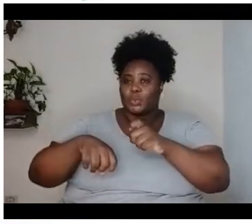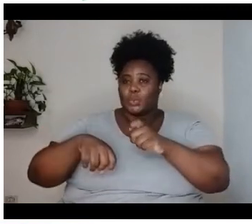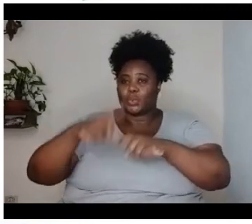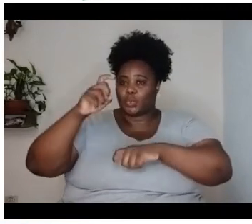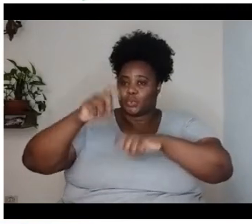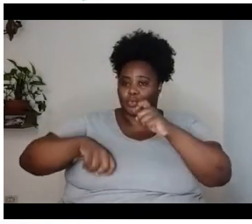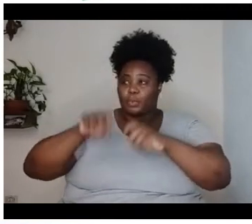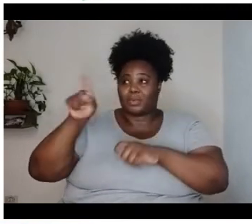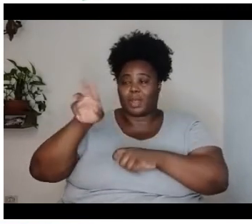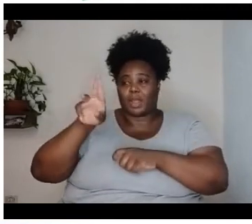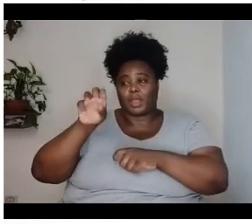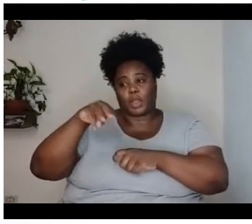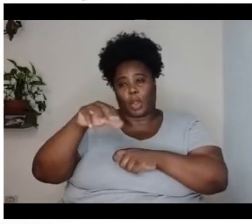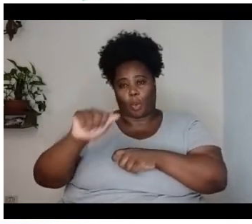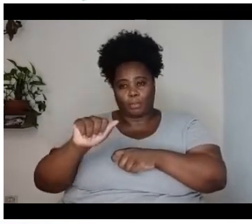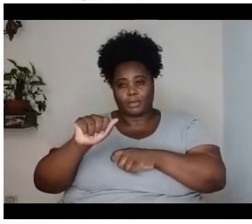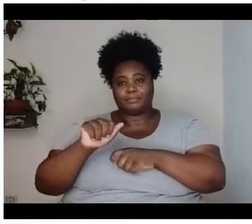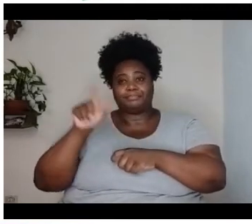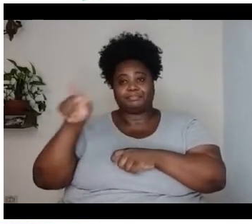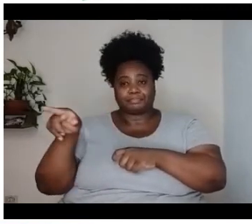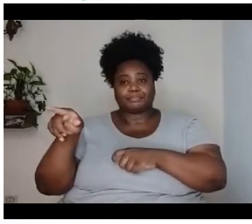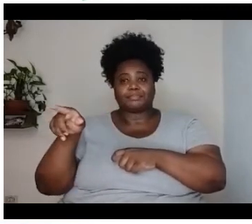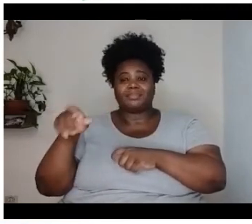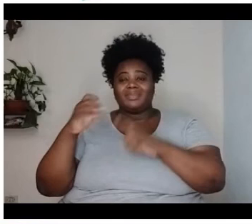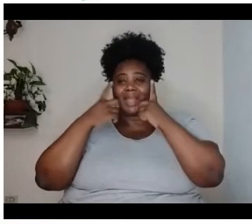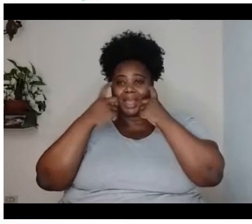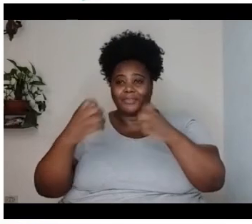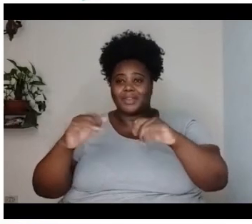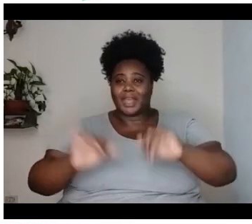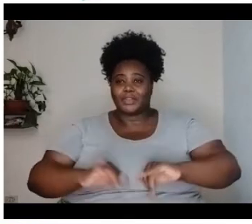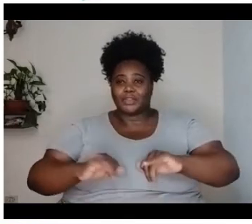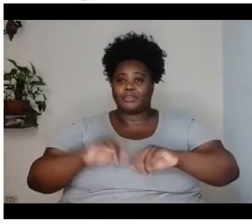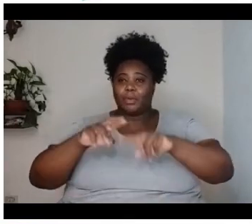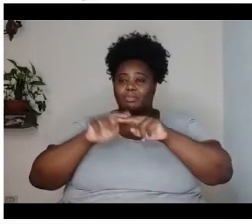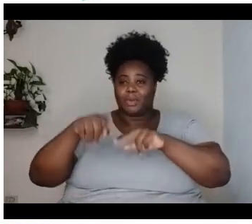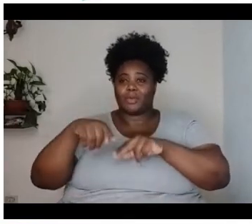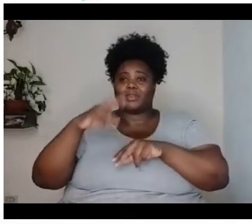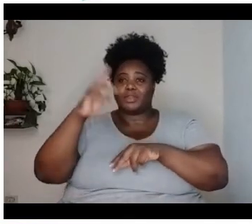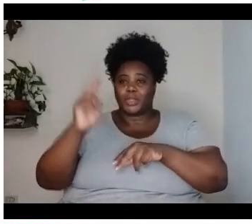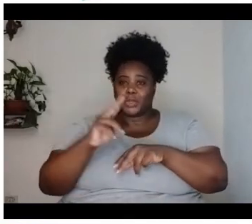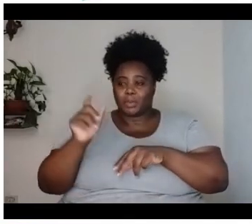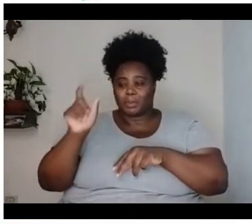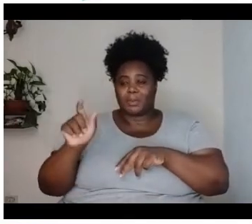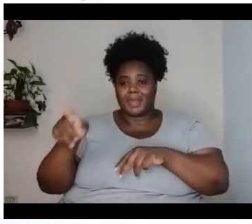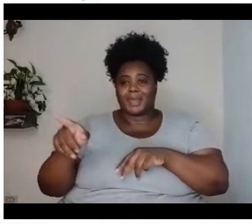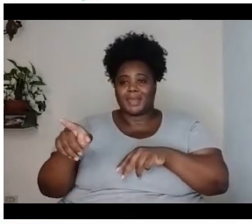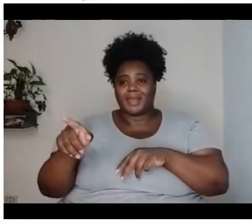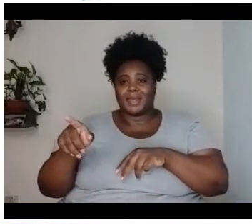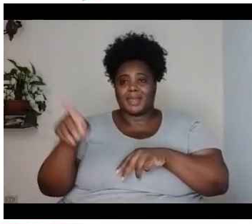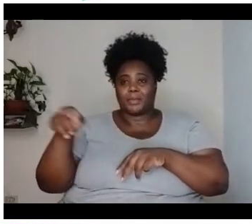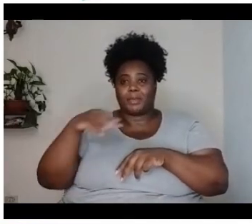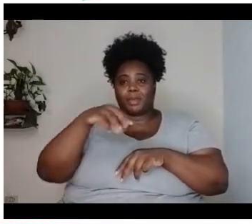estupro, né? A violência que elas sofriam por parte dos padres. Uma madre superiora